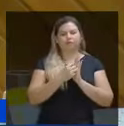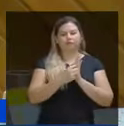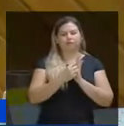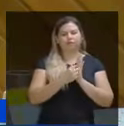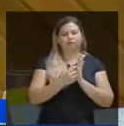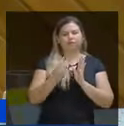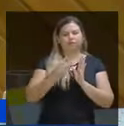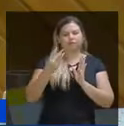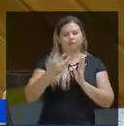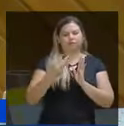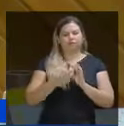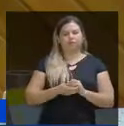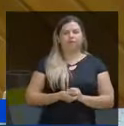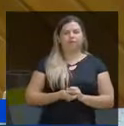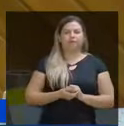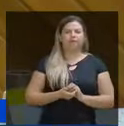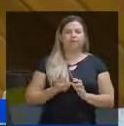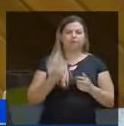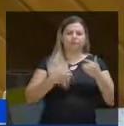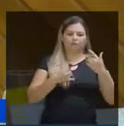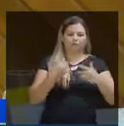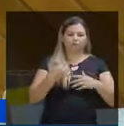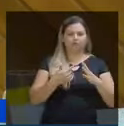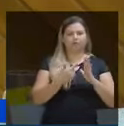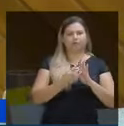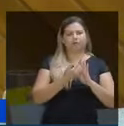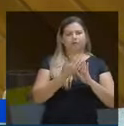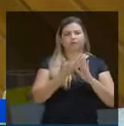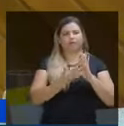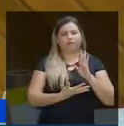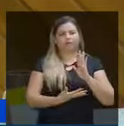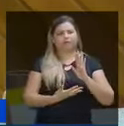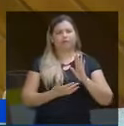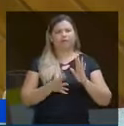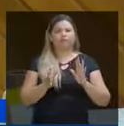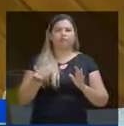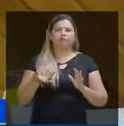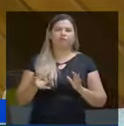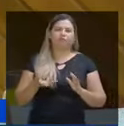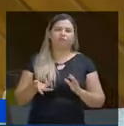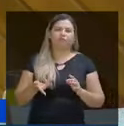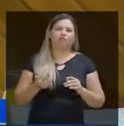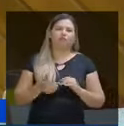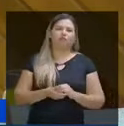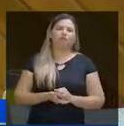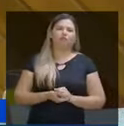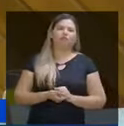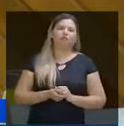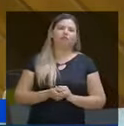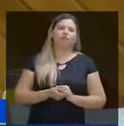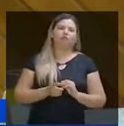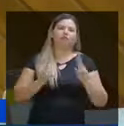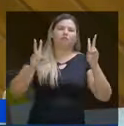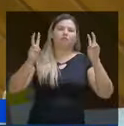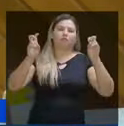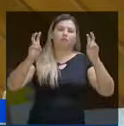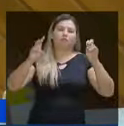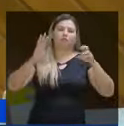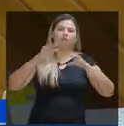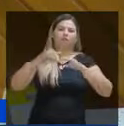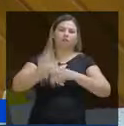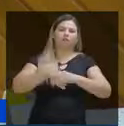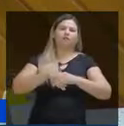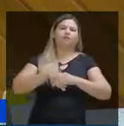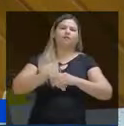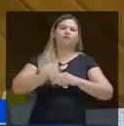3, trata dessas condições de elegibilidade. E ainda sobre esse tema, a Lei das Eleições, ela elenca o rol